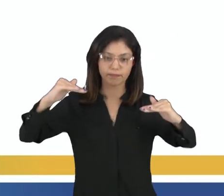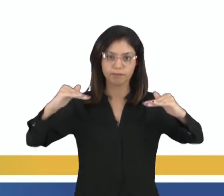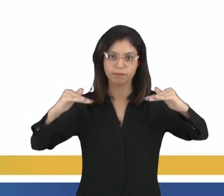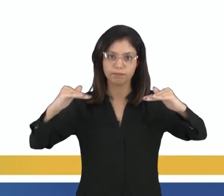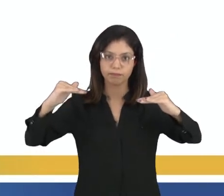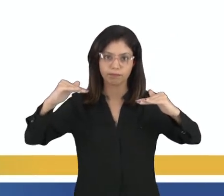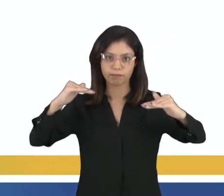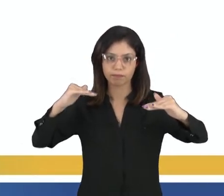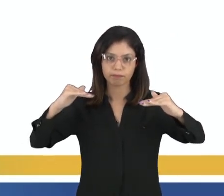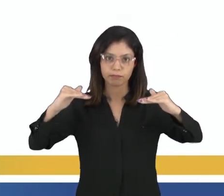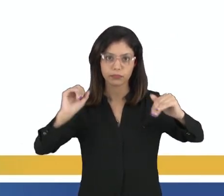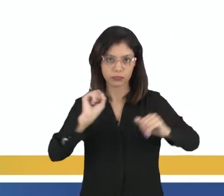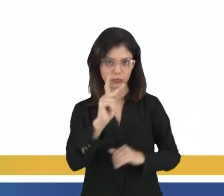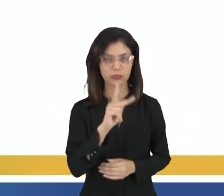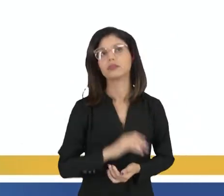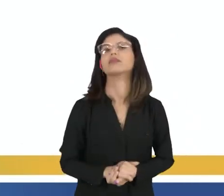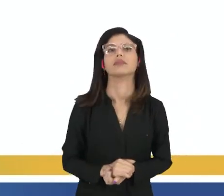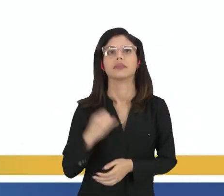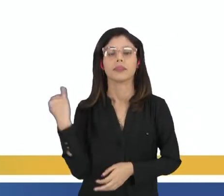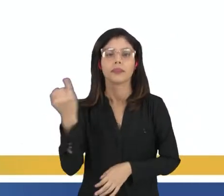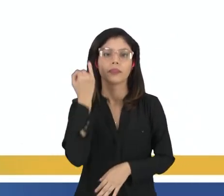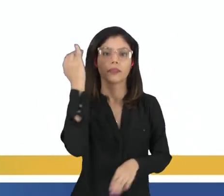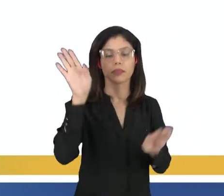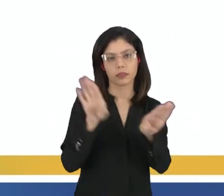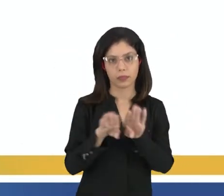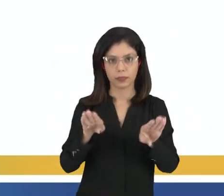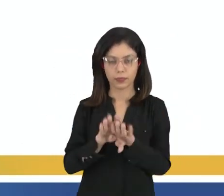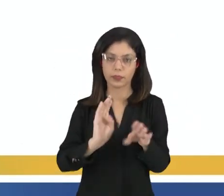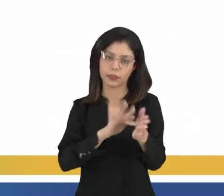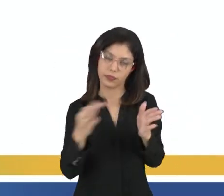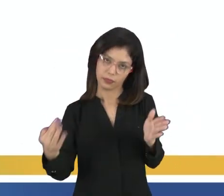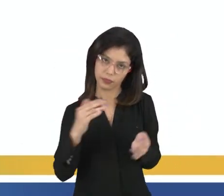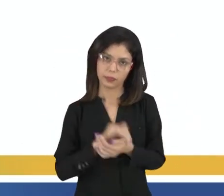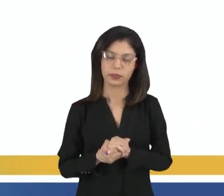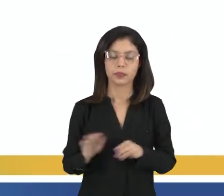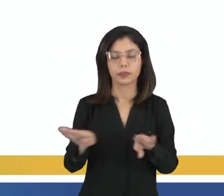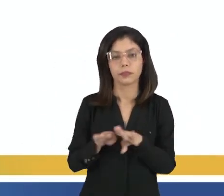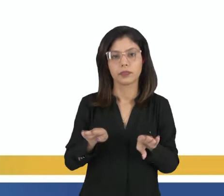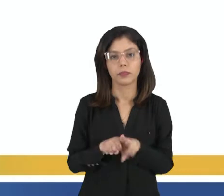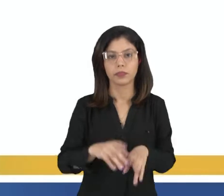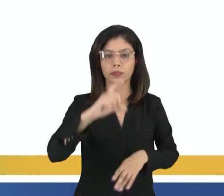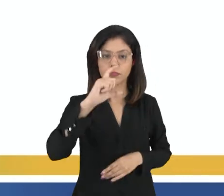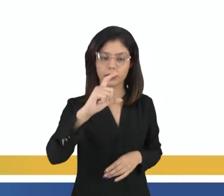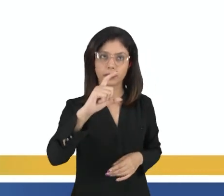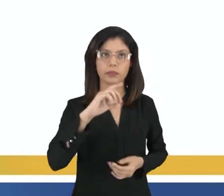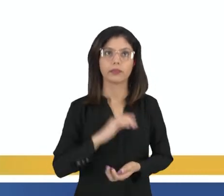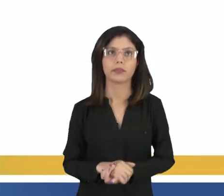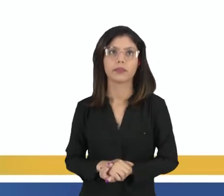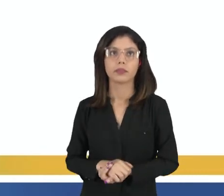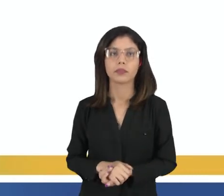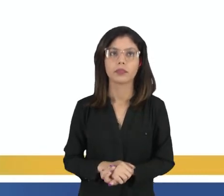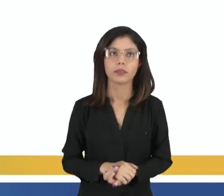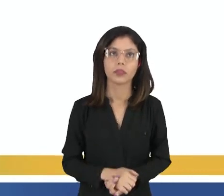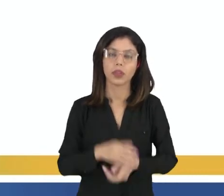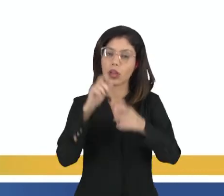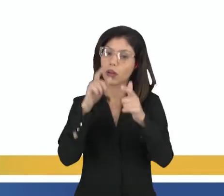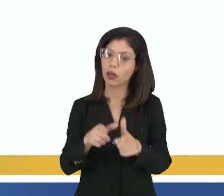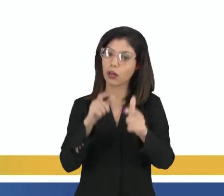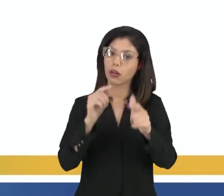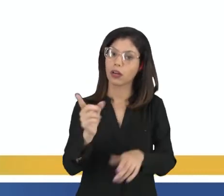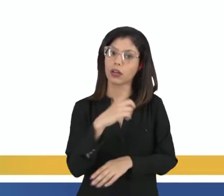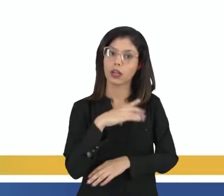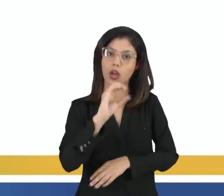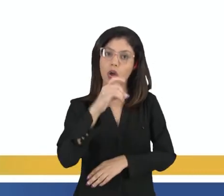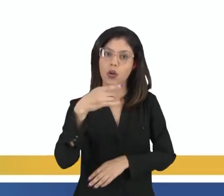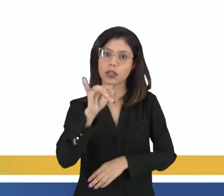soluções, ok? Outra coisa importante para a gente estar falando do funcionamento das pilhas. Então, o que a gente pode observar aqui, ó? Onde acontece